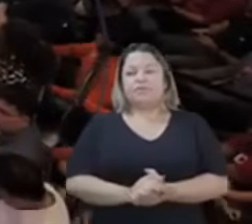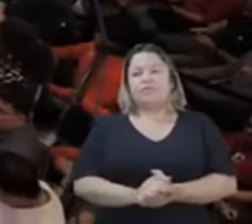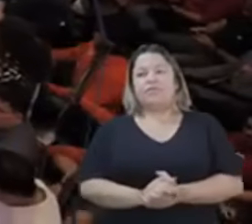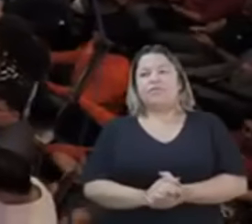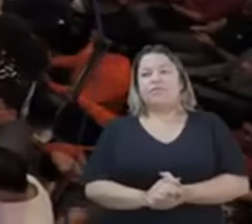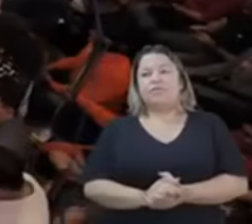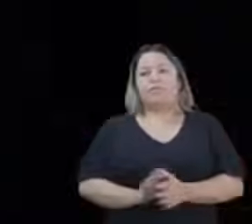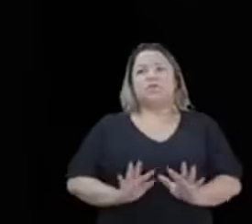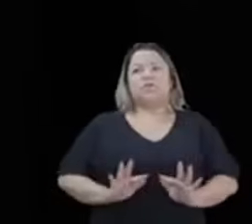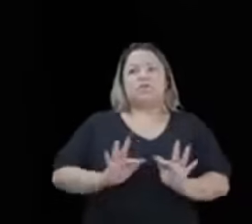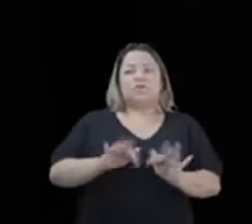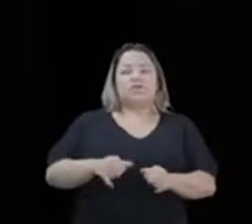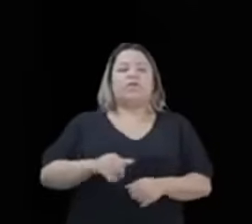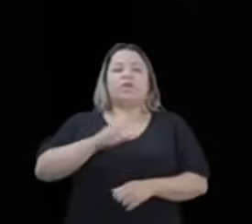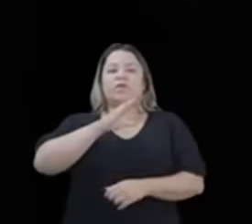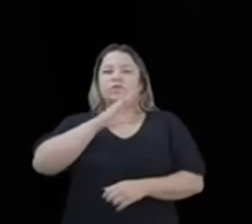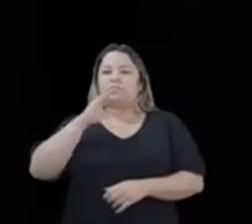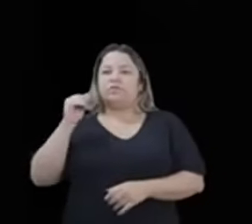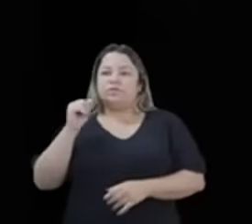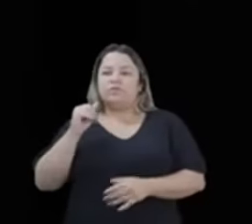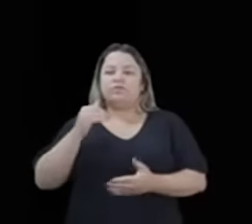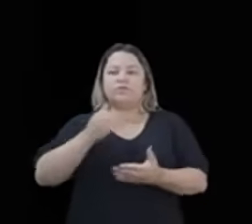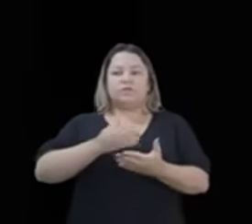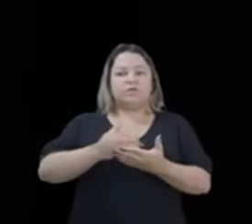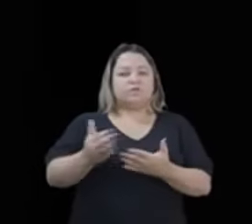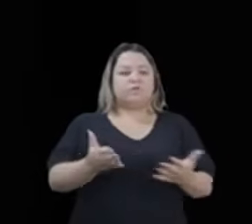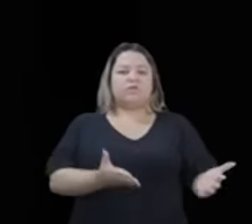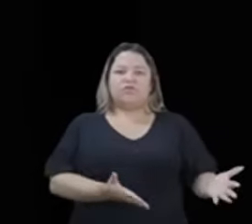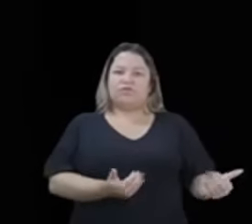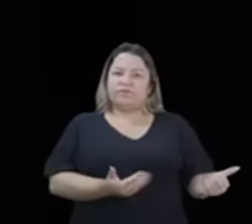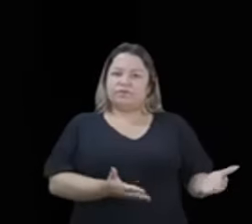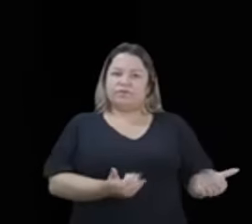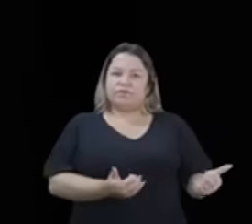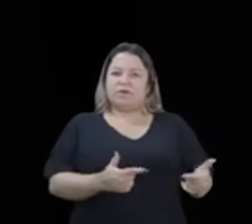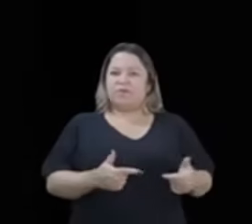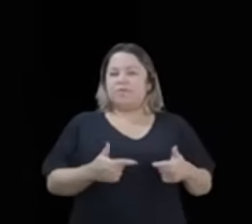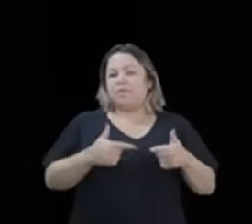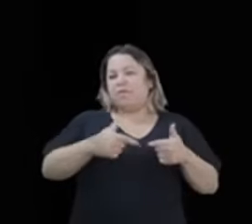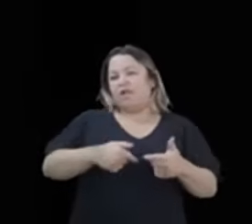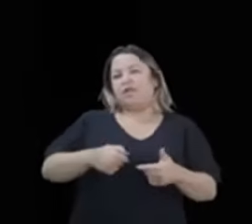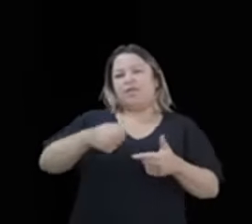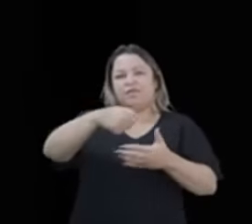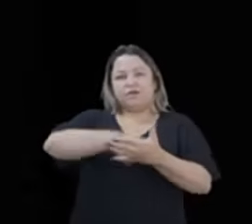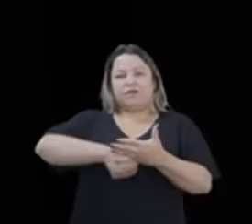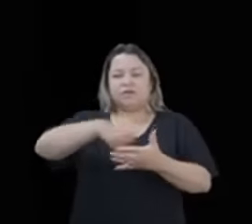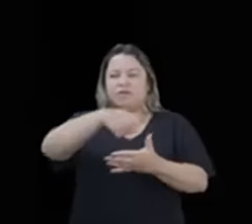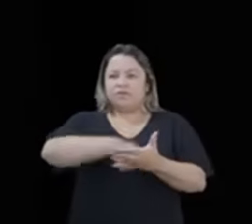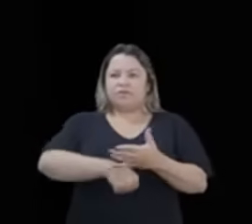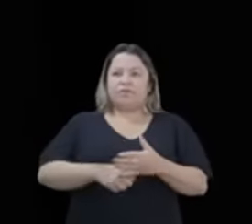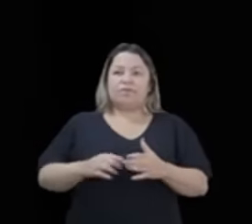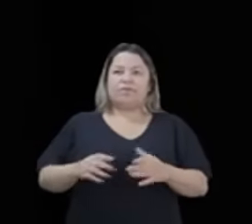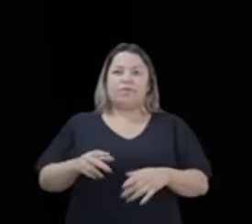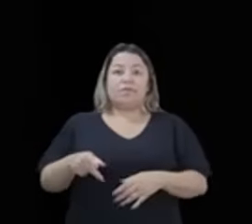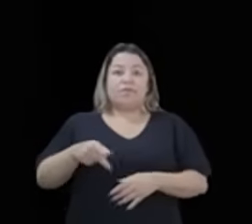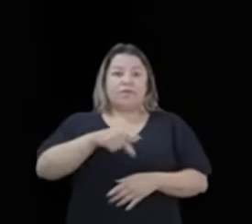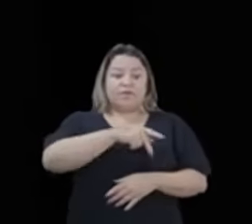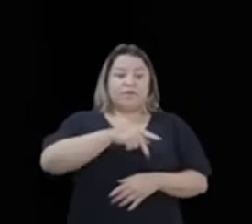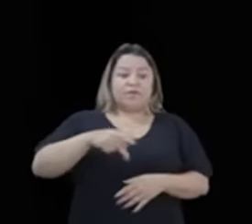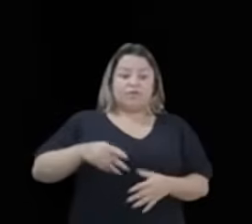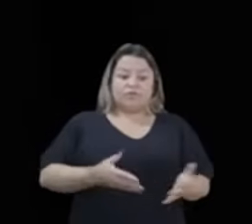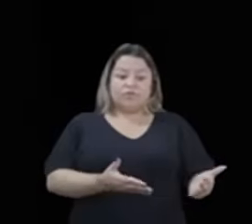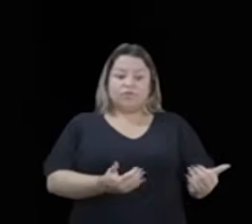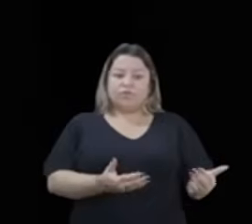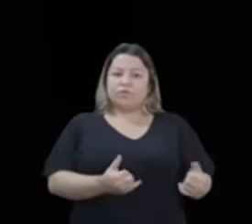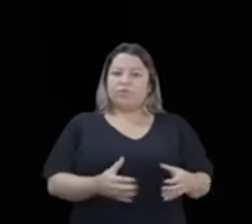no final da minha adolescência, começo da minha juventude, militando na Pastoral da Juventude, no grupo